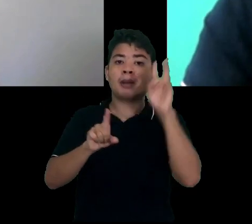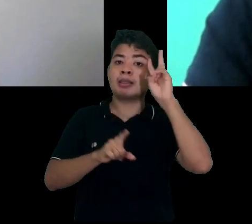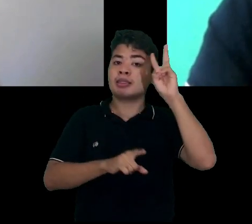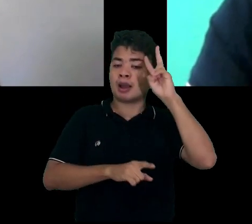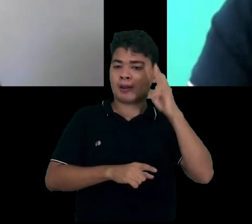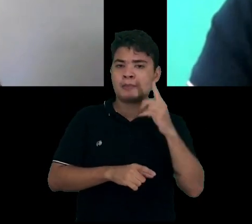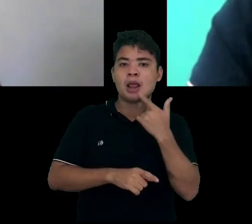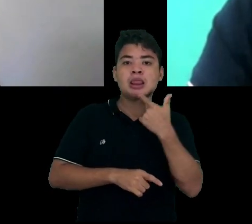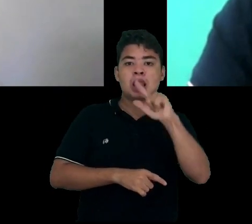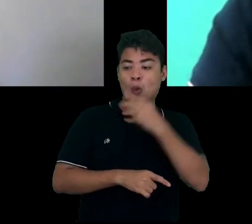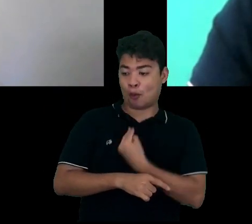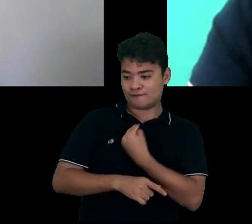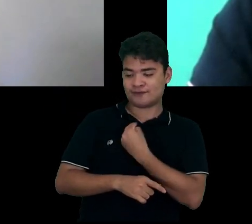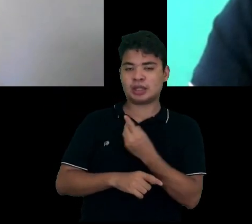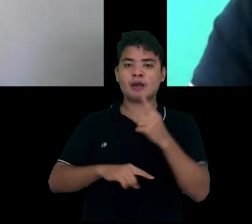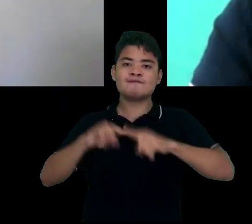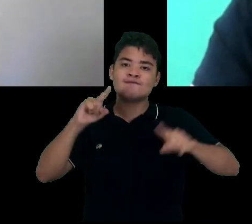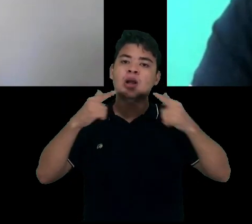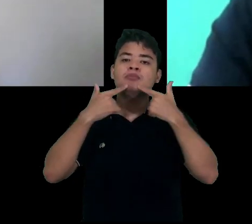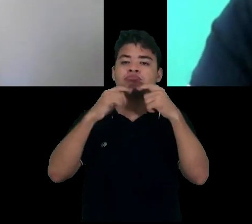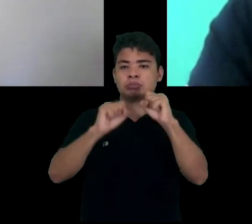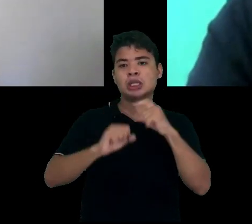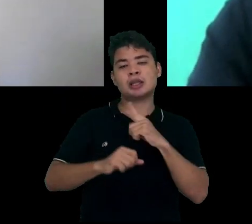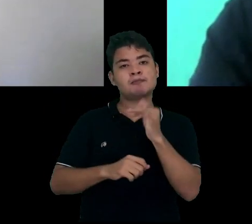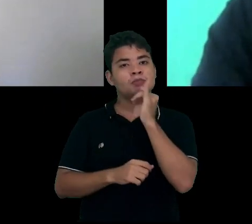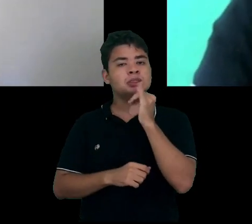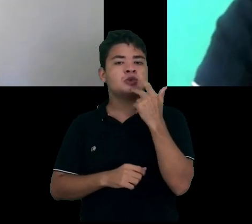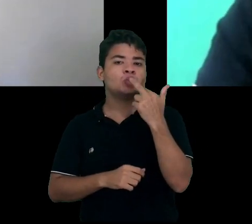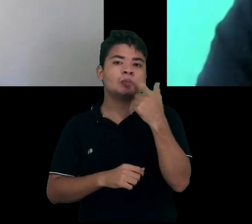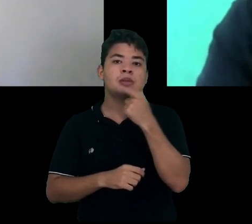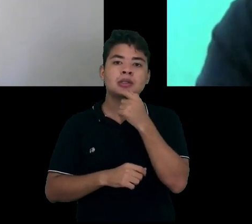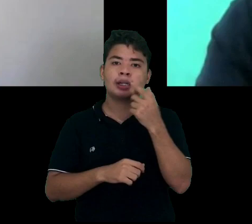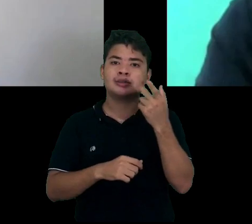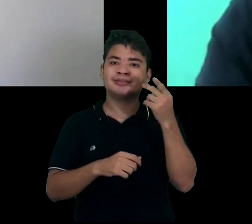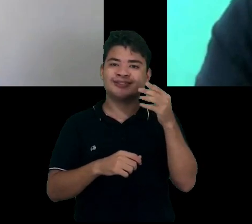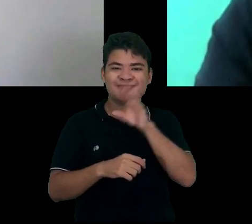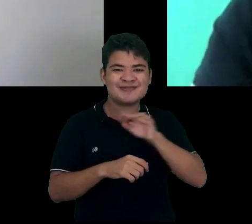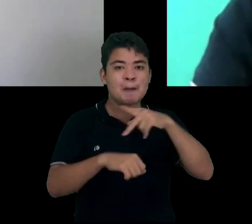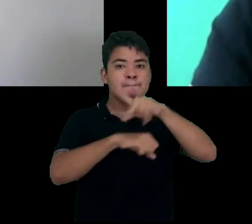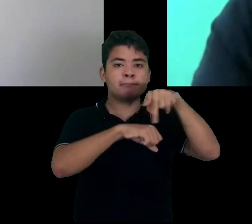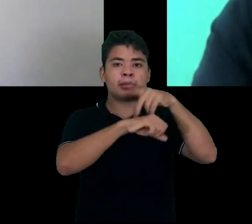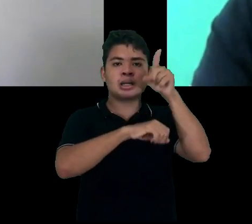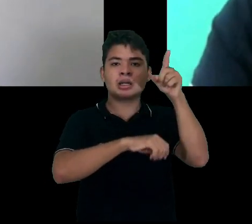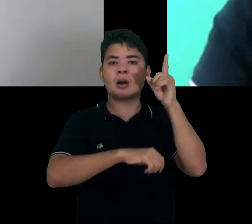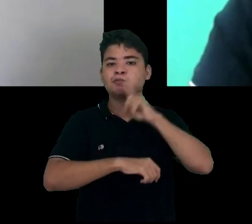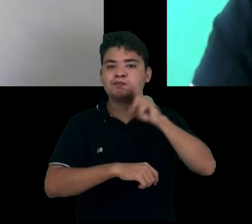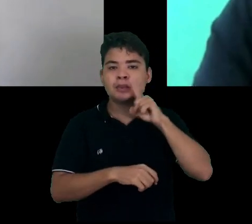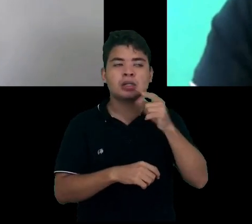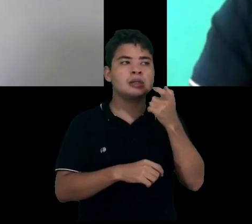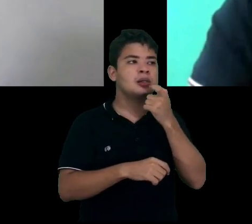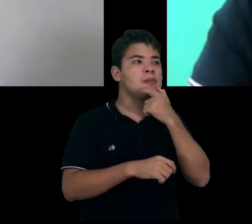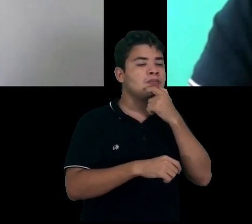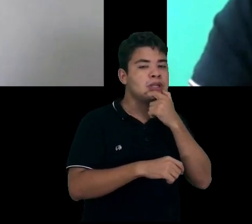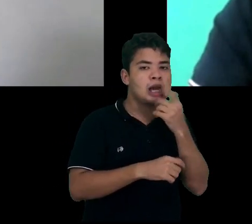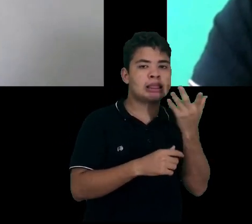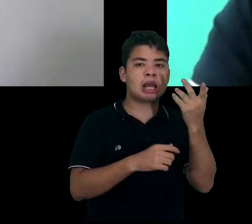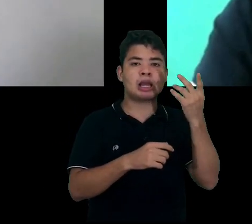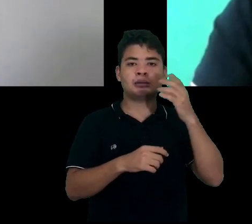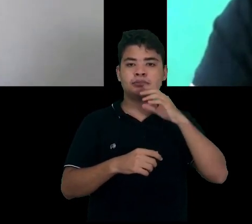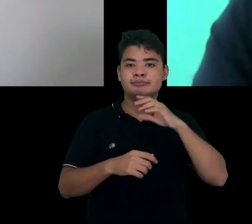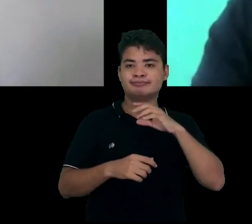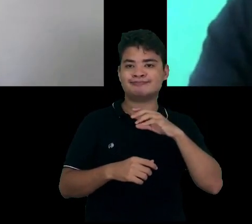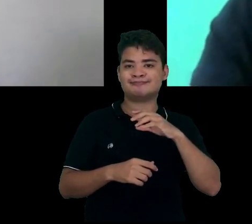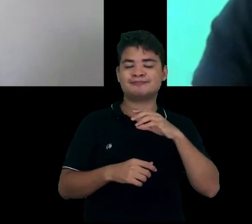Ela vai ter variações. O inglês mesmo, ele é falado nos Estados Unidos, na Inglaterra, no Canadá, na